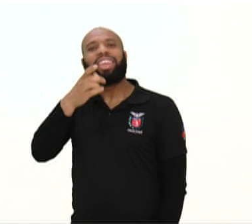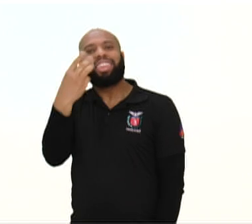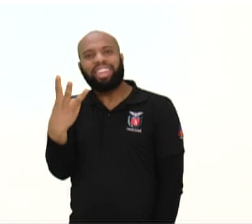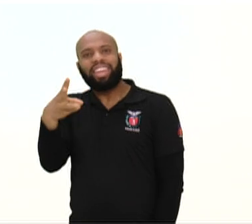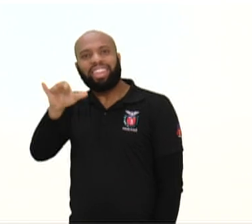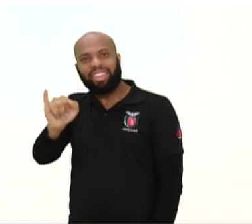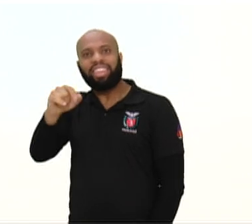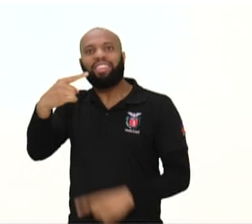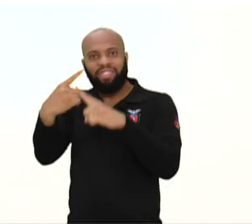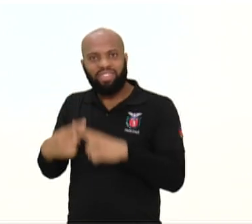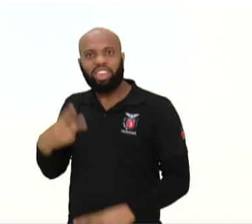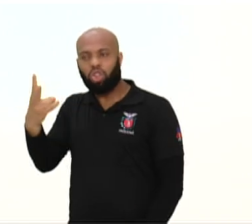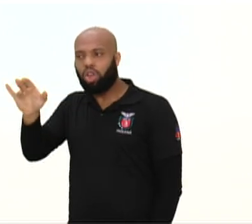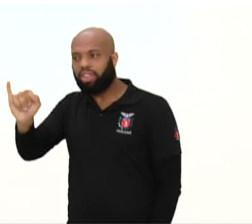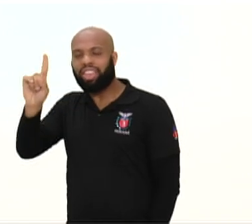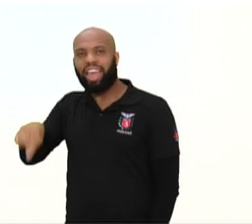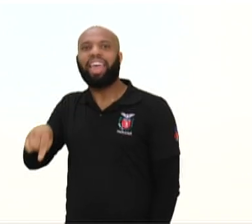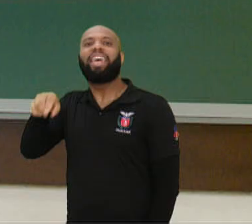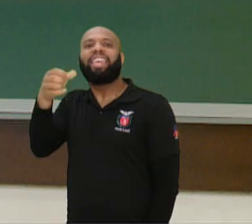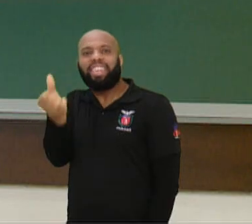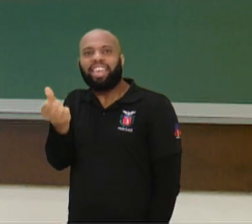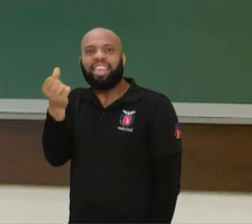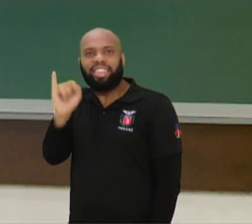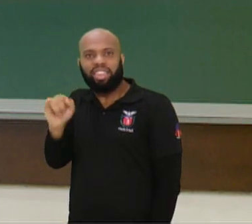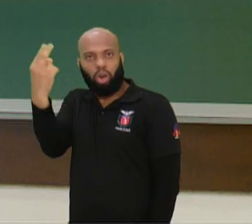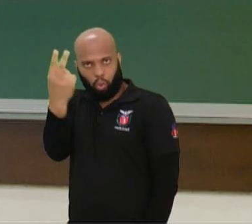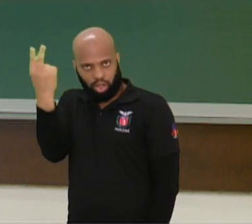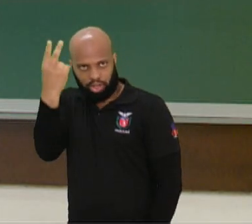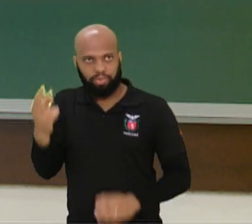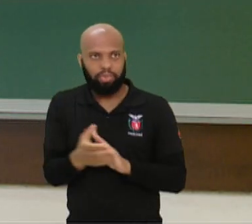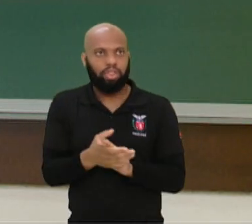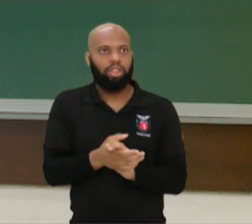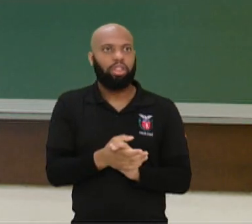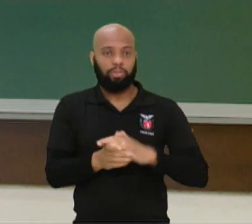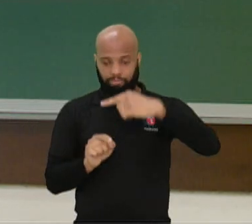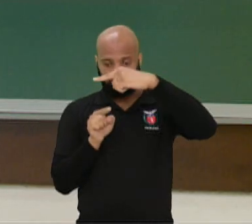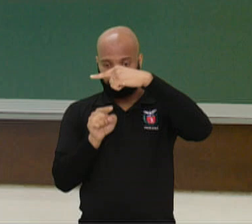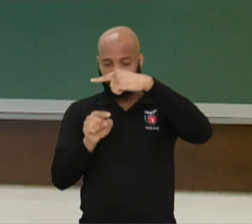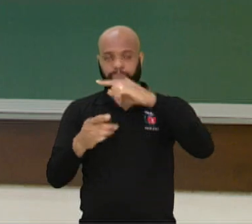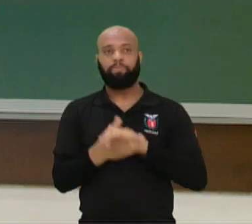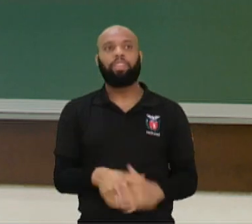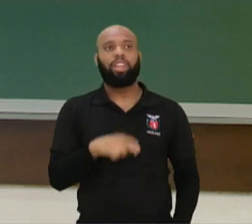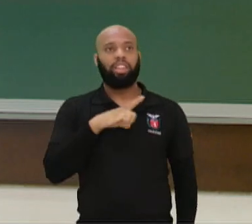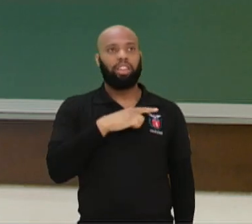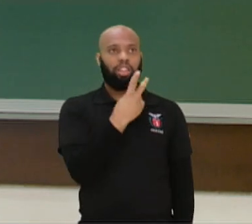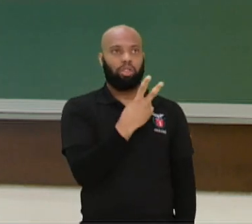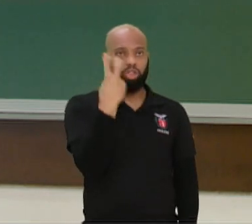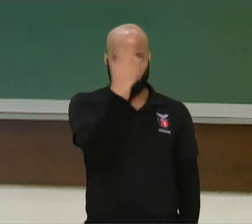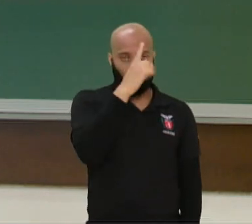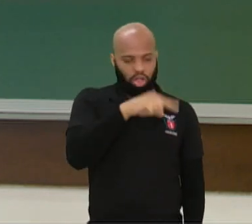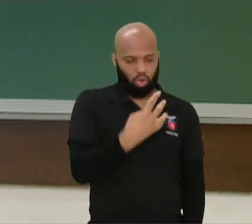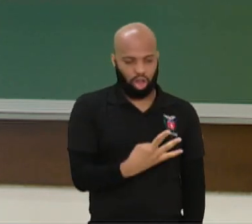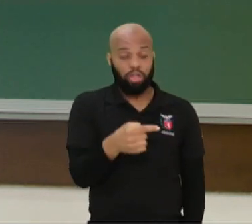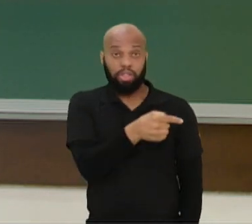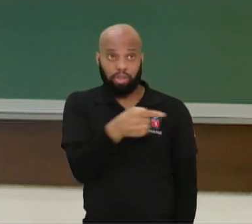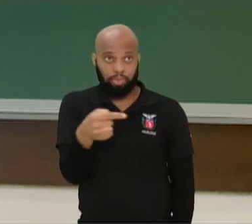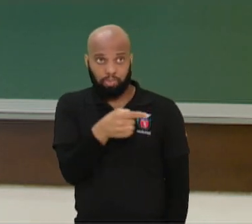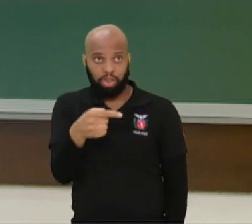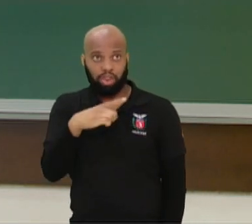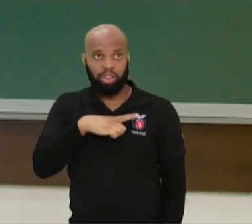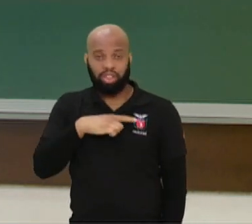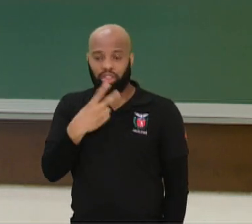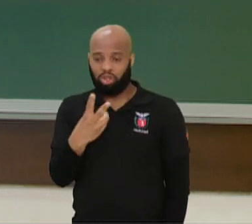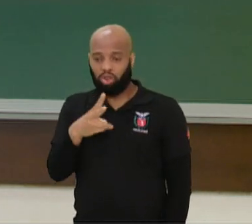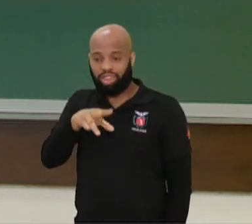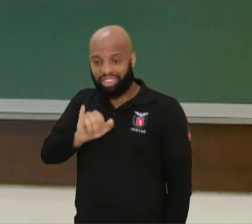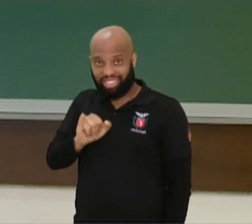vezes 2i, 6i ao quadrado. No denominador, 2 ao quadrado é 4, menos